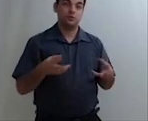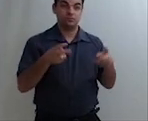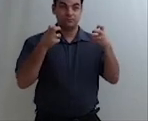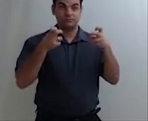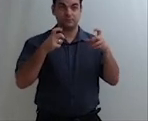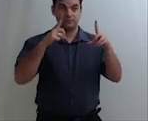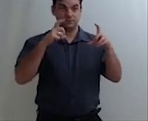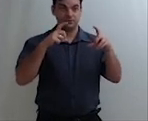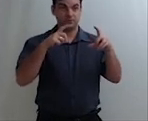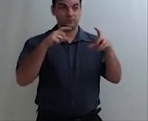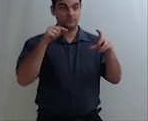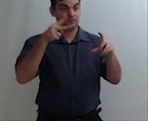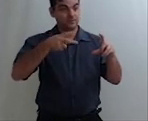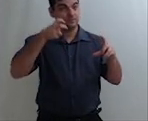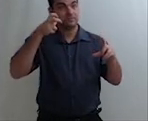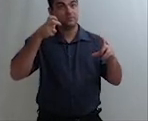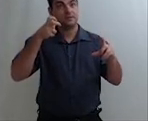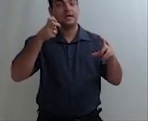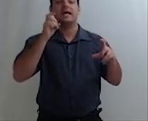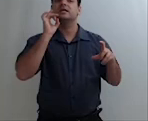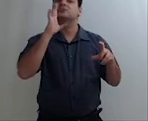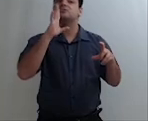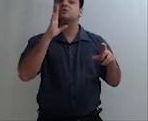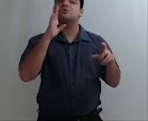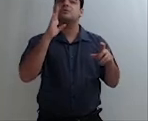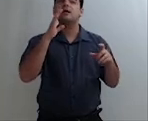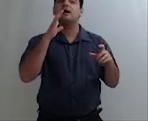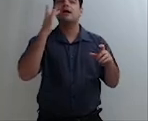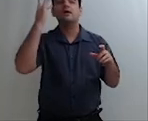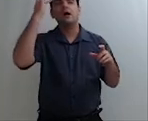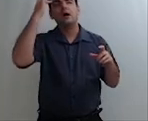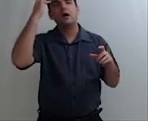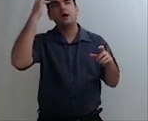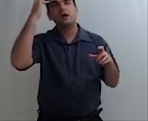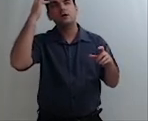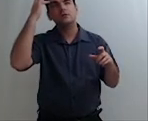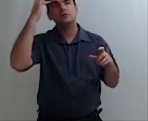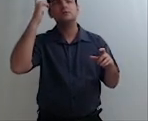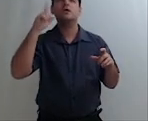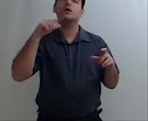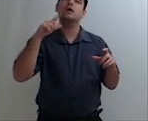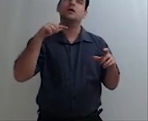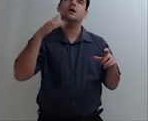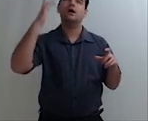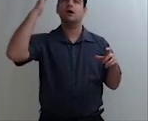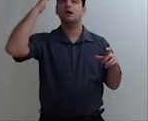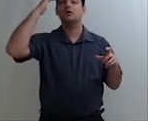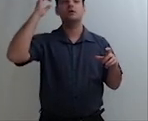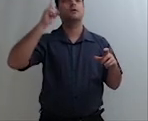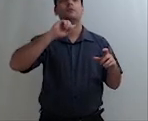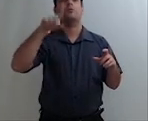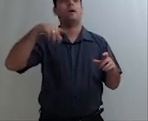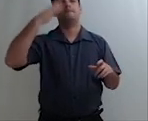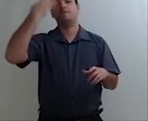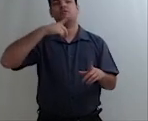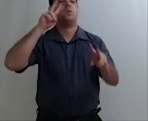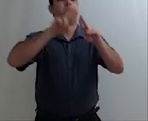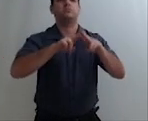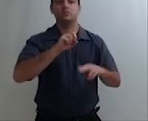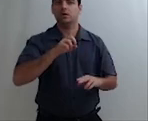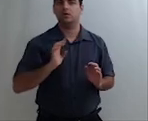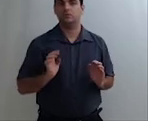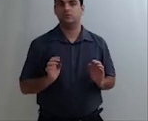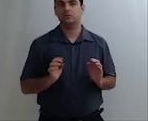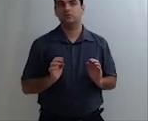ele funciona como indício né indício é aquilo que indica que deve ser mas não prescinde de uma ratificação